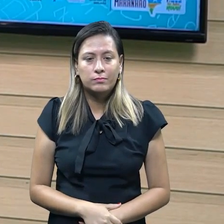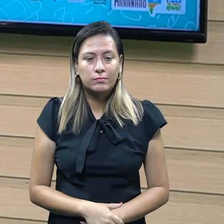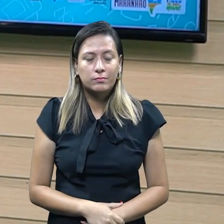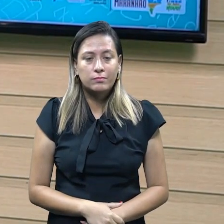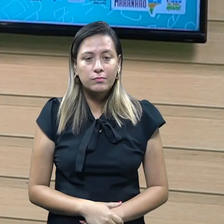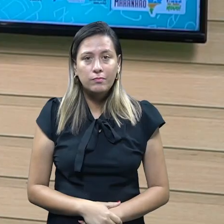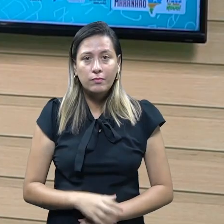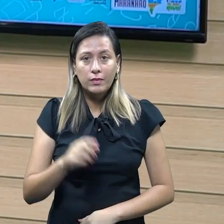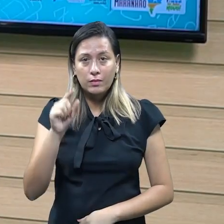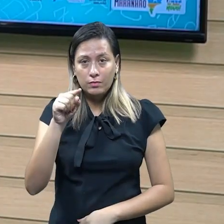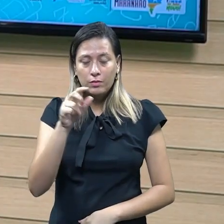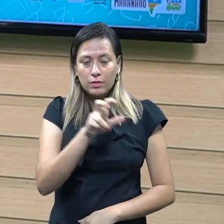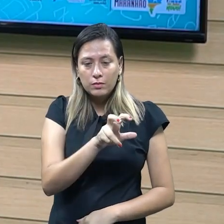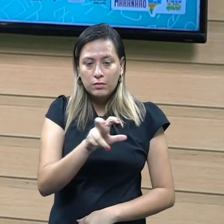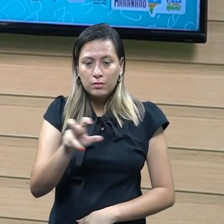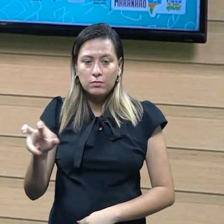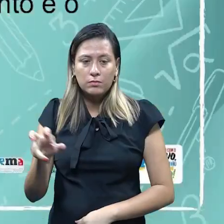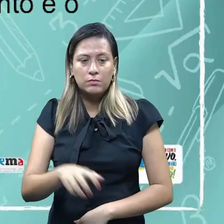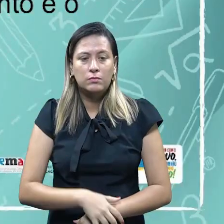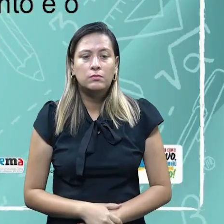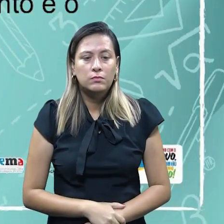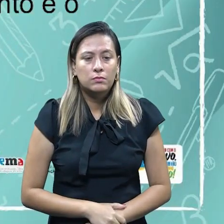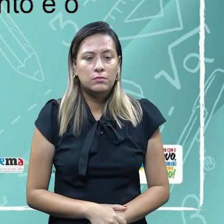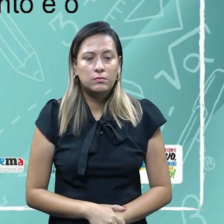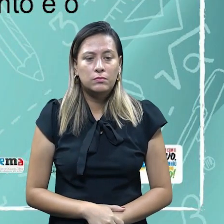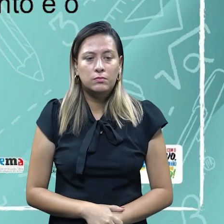ampliou, que você selecionou ali.